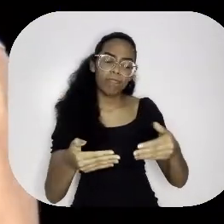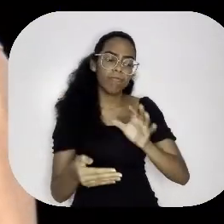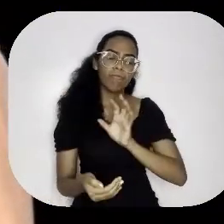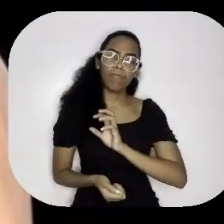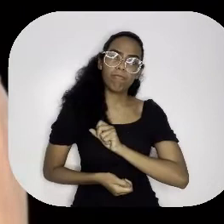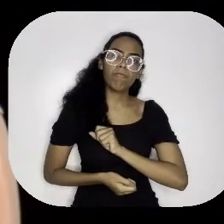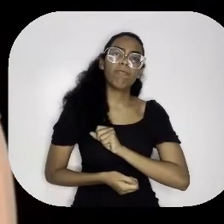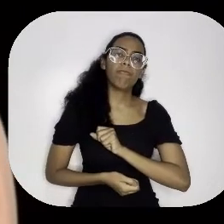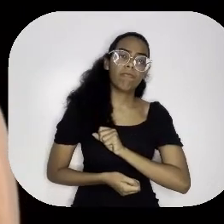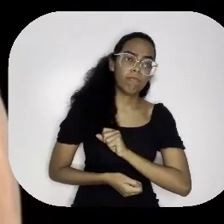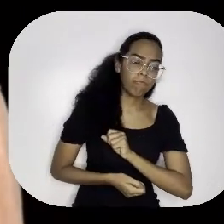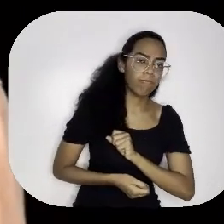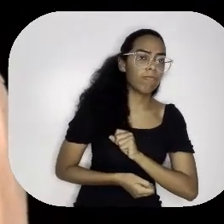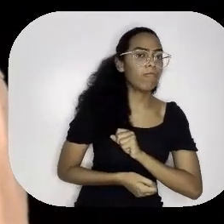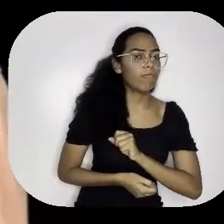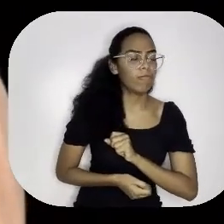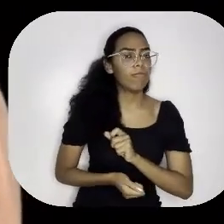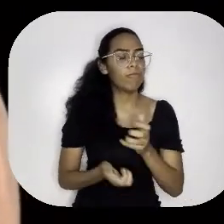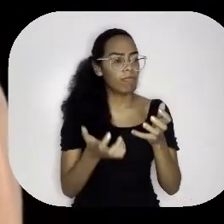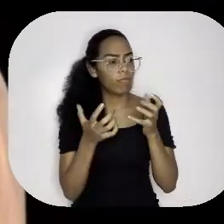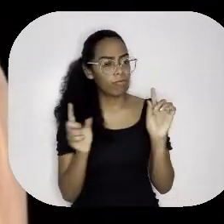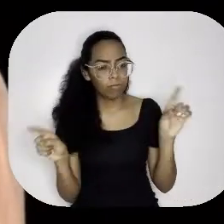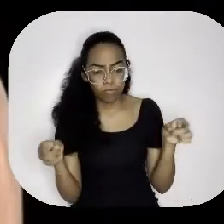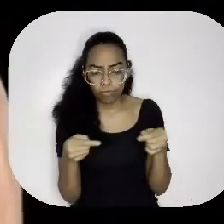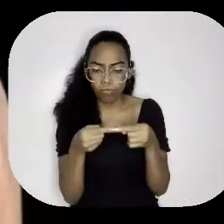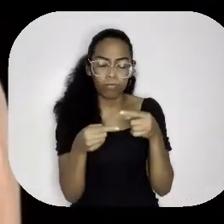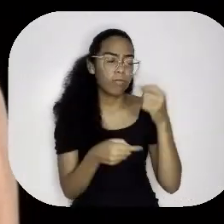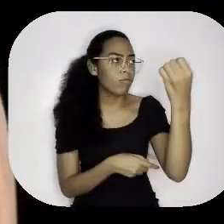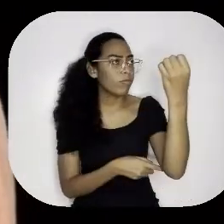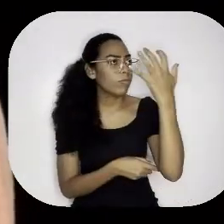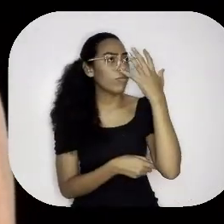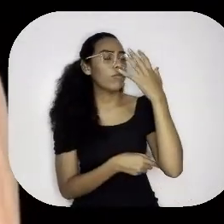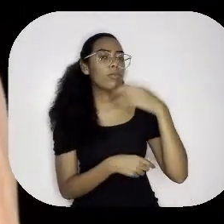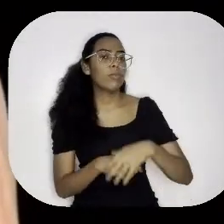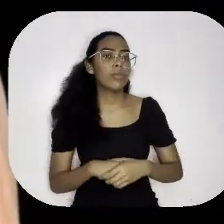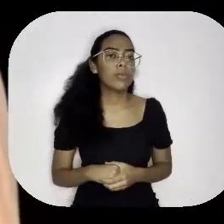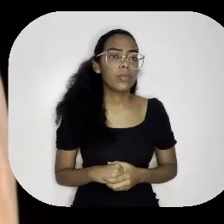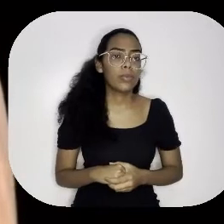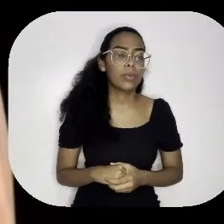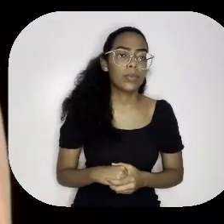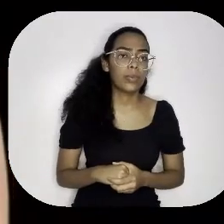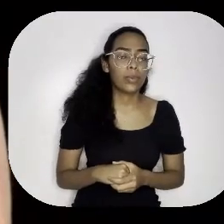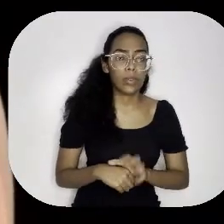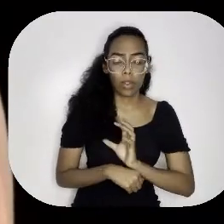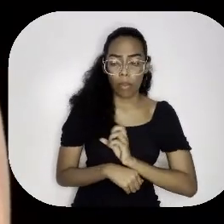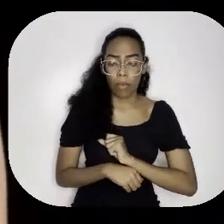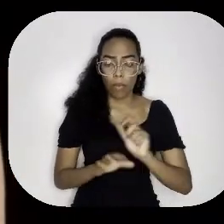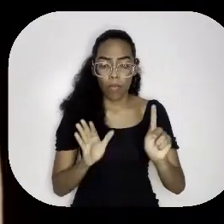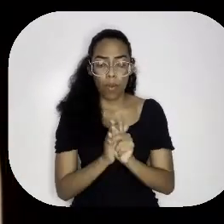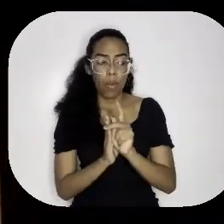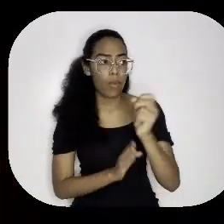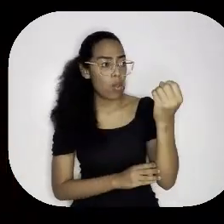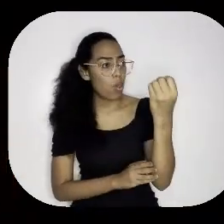amor, pra ser da luz. O som do amor é